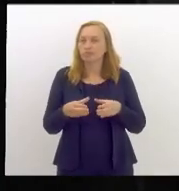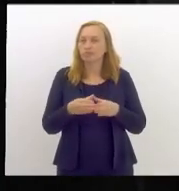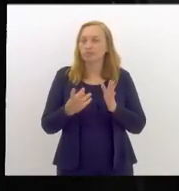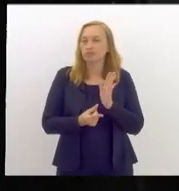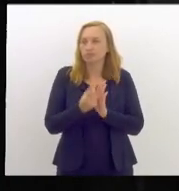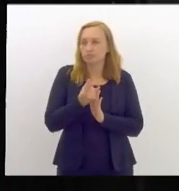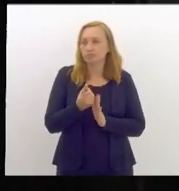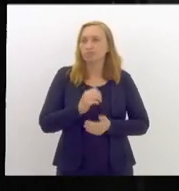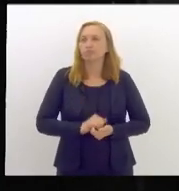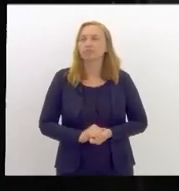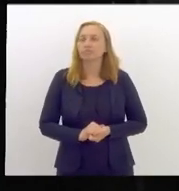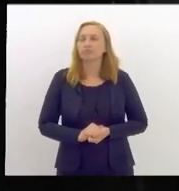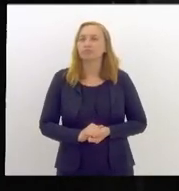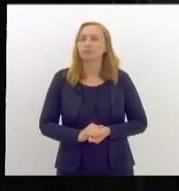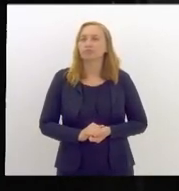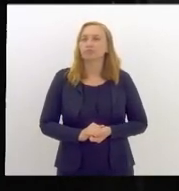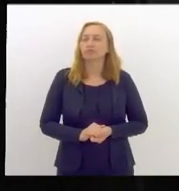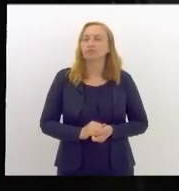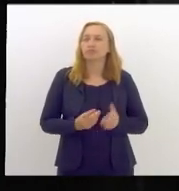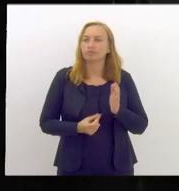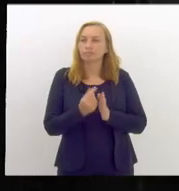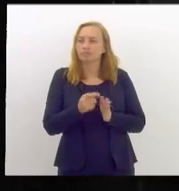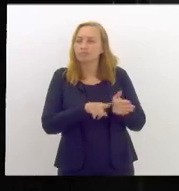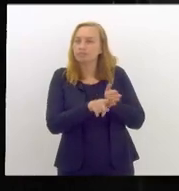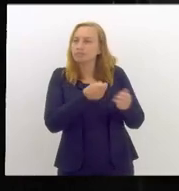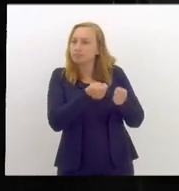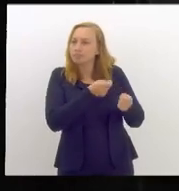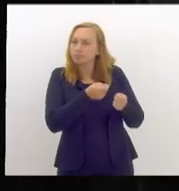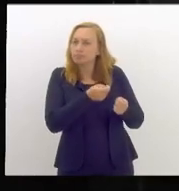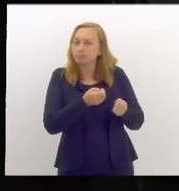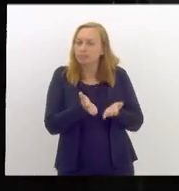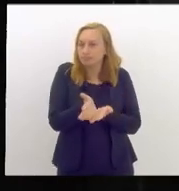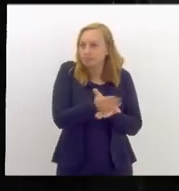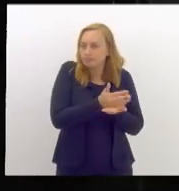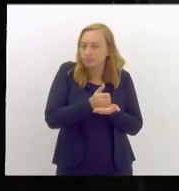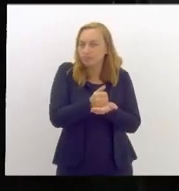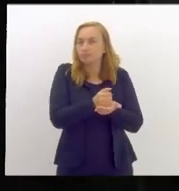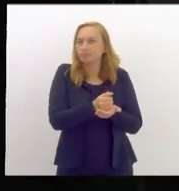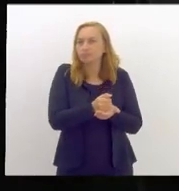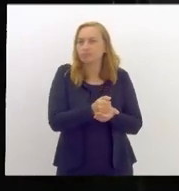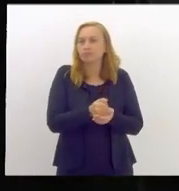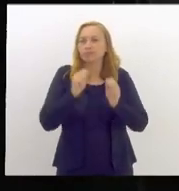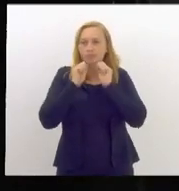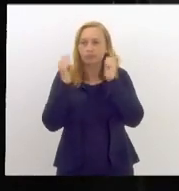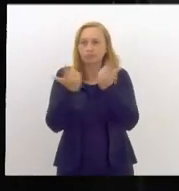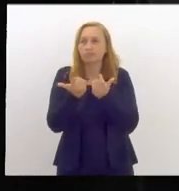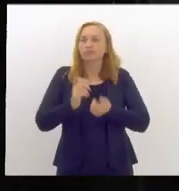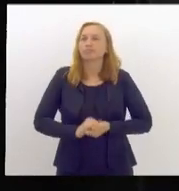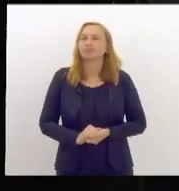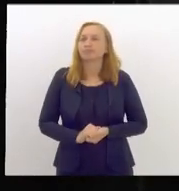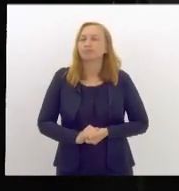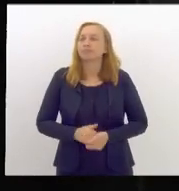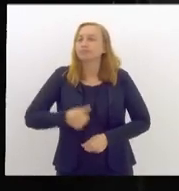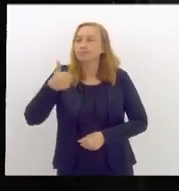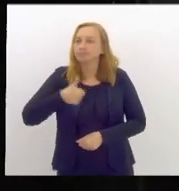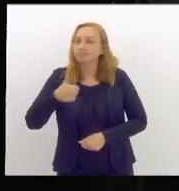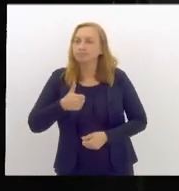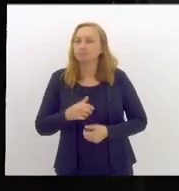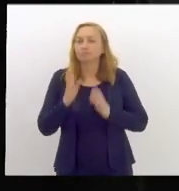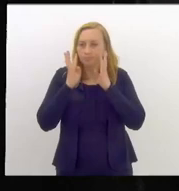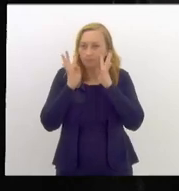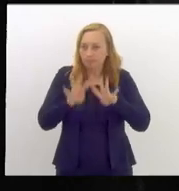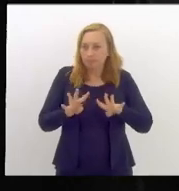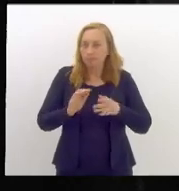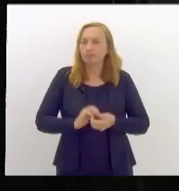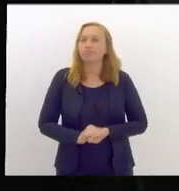orçamento Finanças fiscalização financeira e controle da arrecadação da Assembleia Legislativa primeira coisa que me